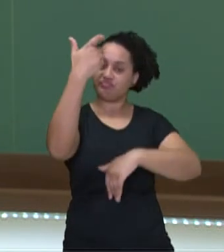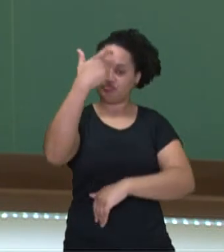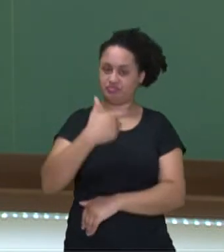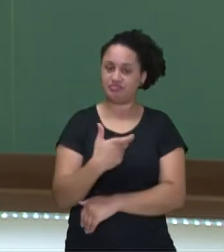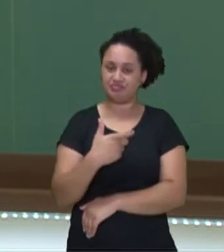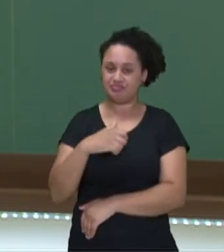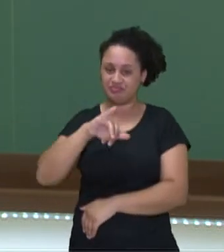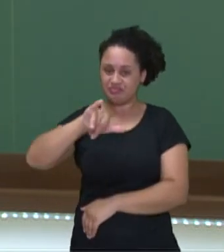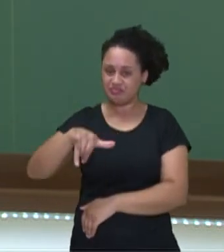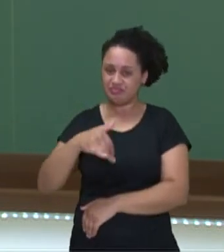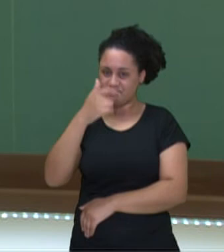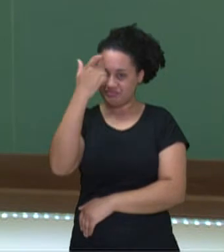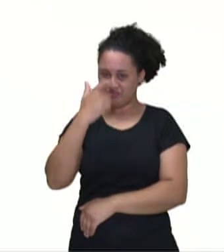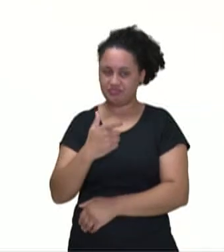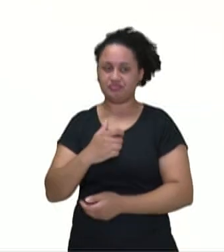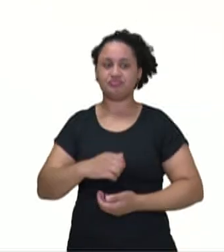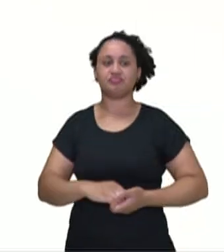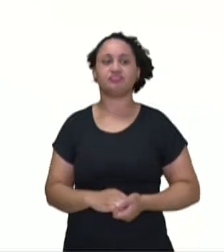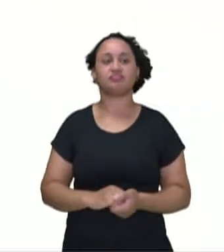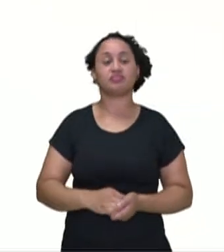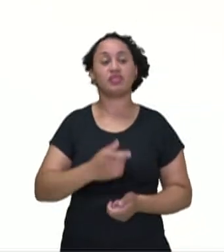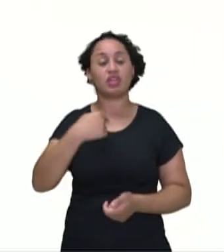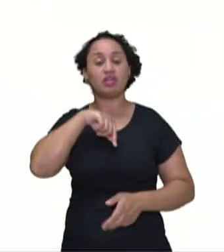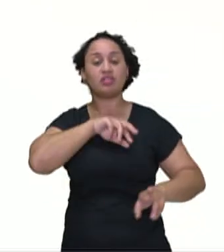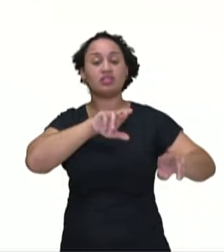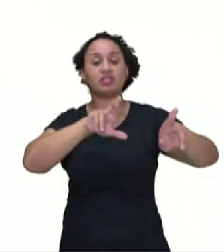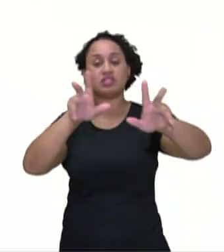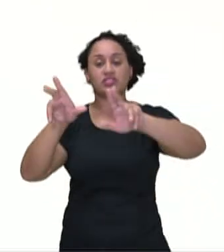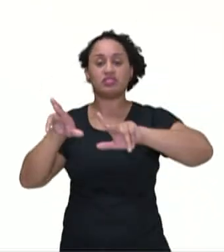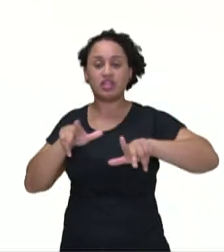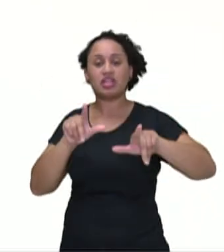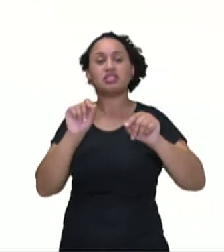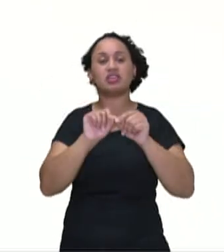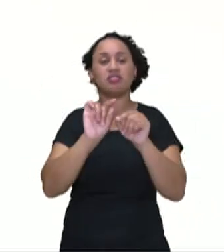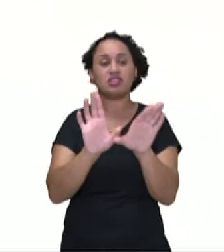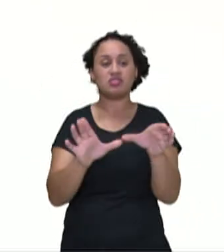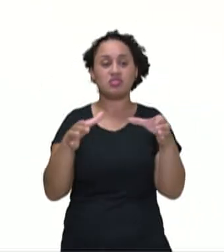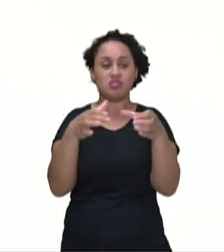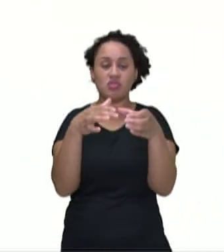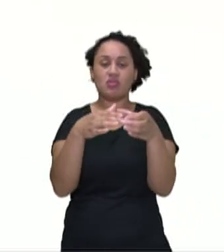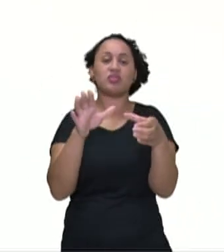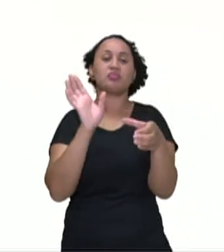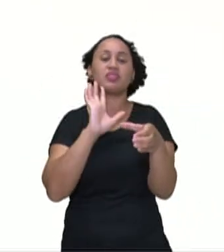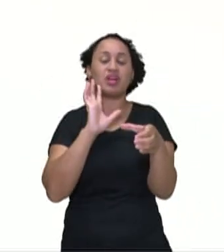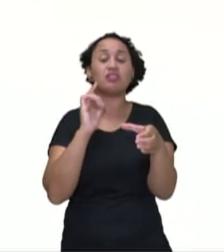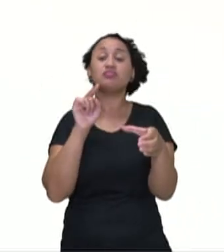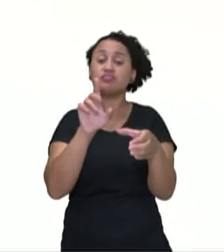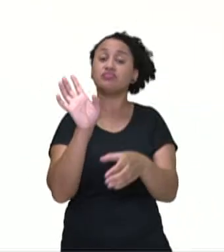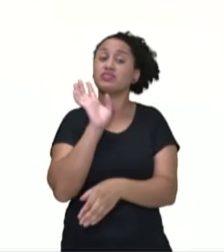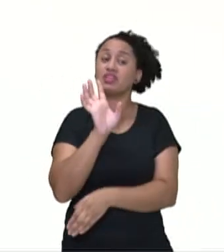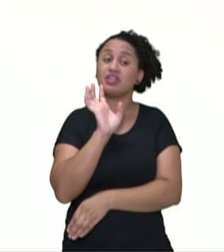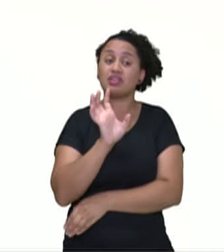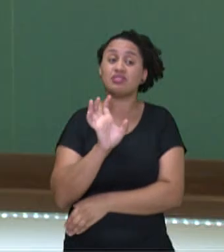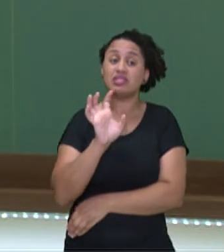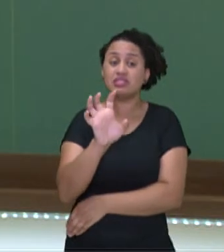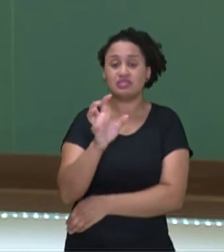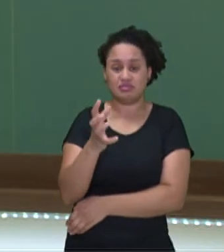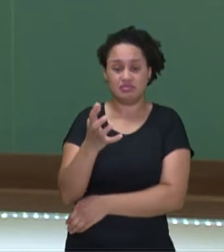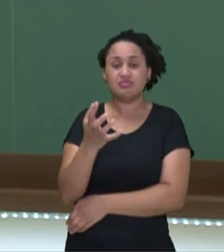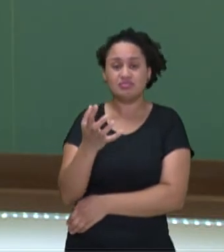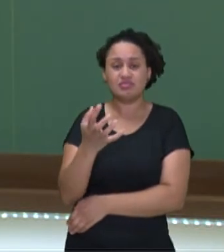sujeitos. Nossas diferenças nos completam, você é legal do seu jeito. Nesse sentido,